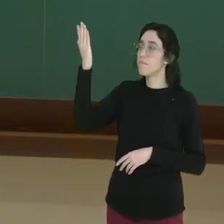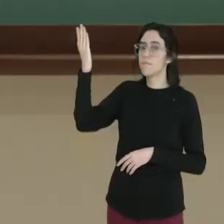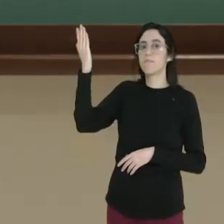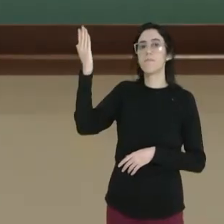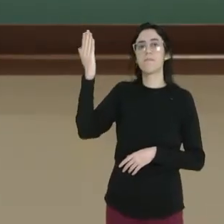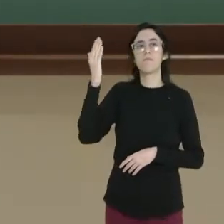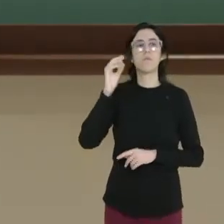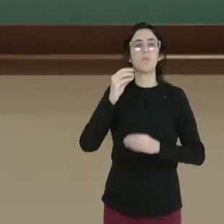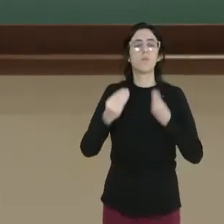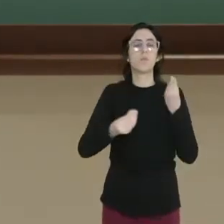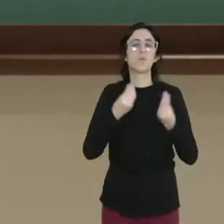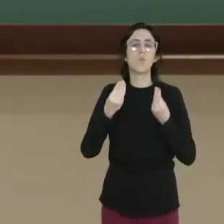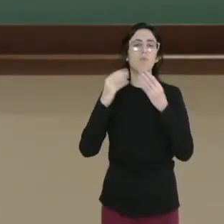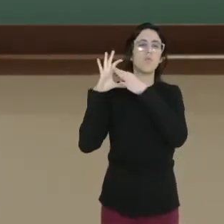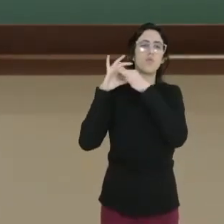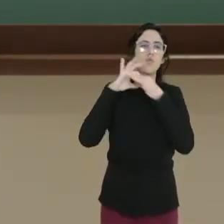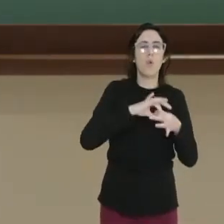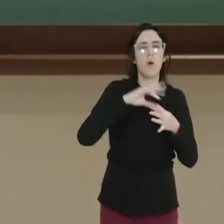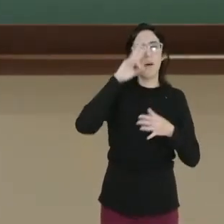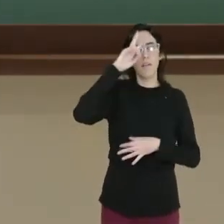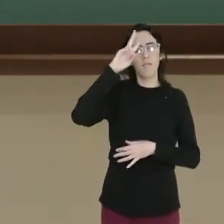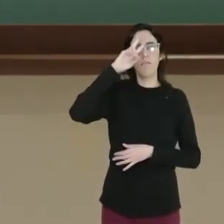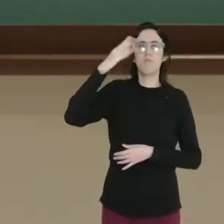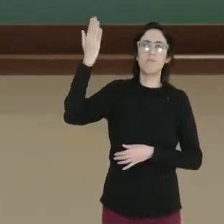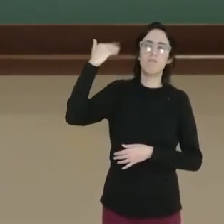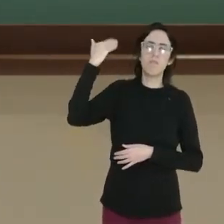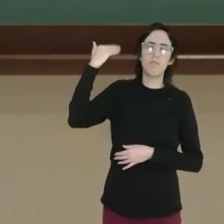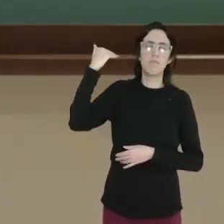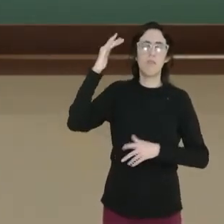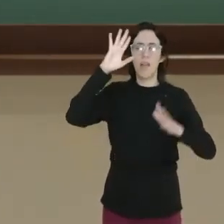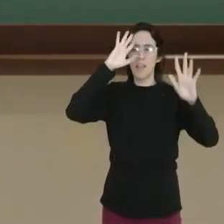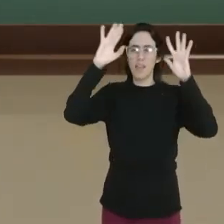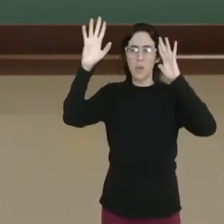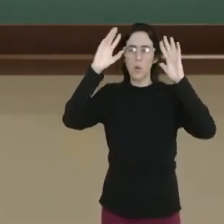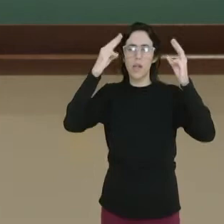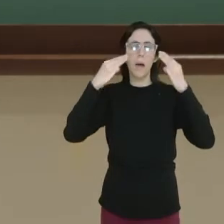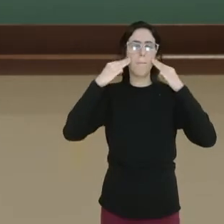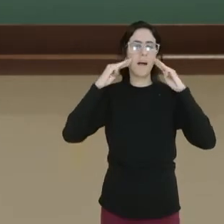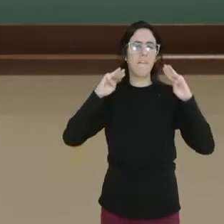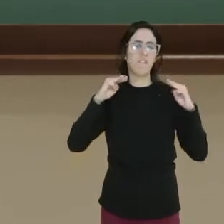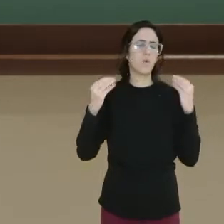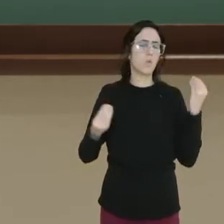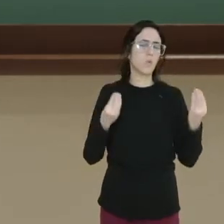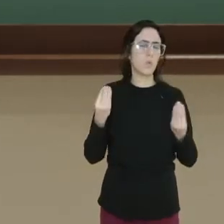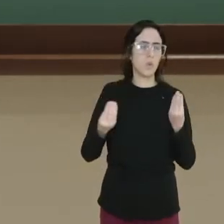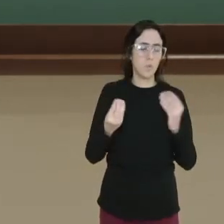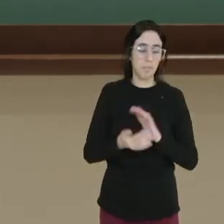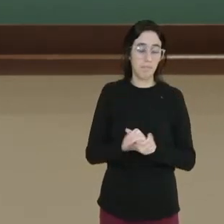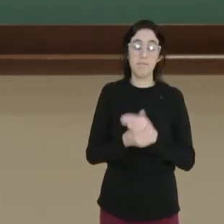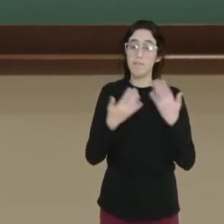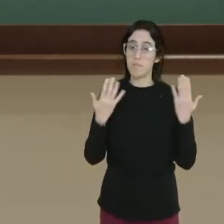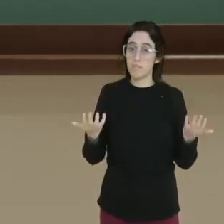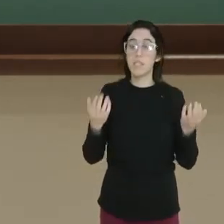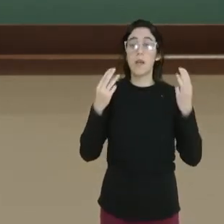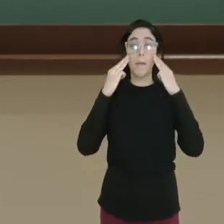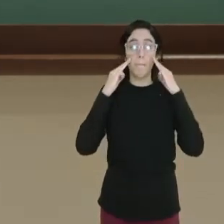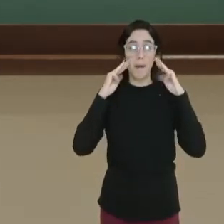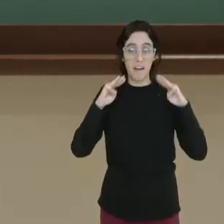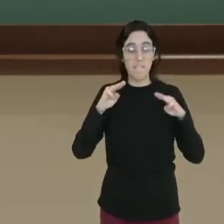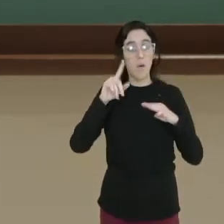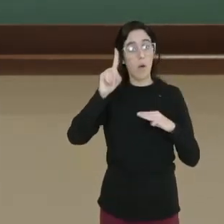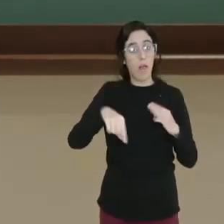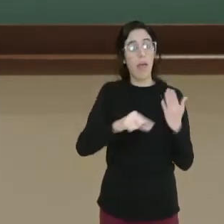o contexto histórico das teorias de Maquiavel. Então, Maquiavel é um autor